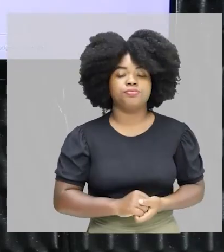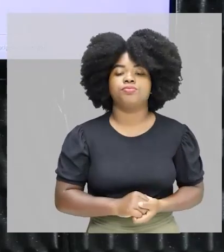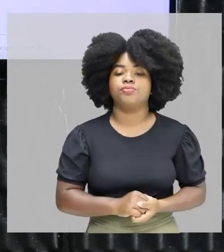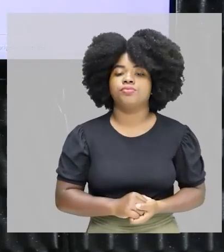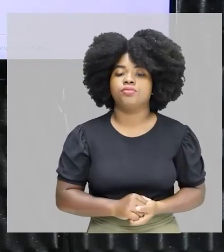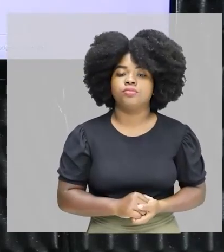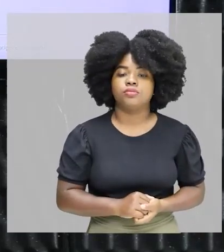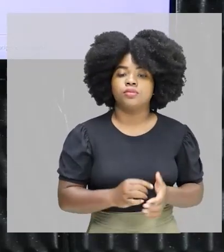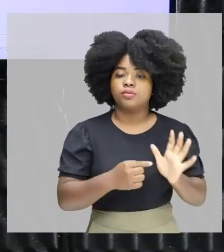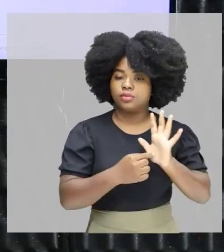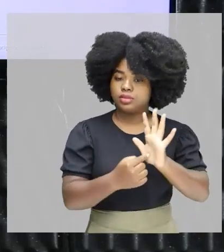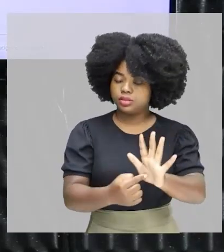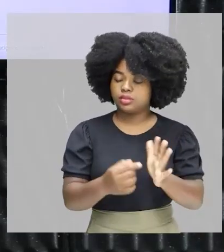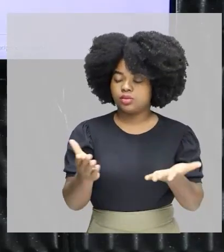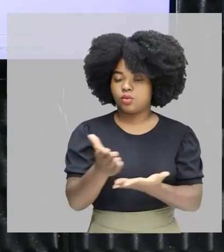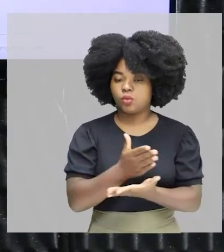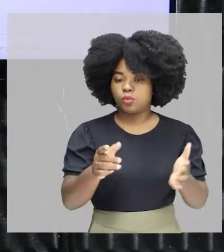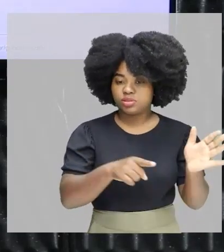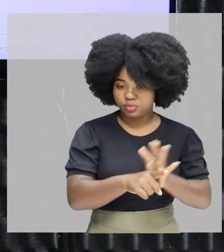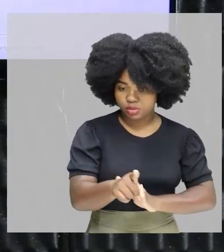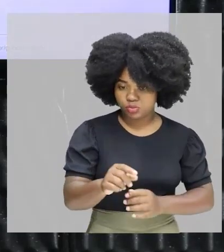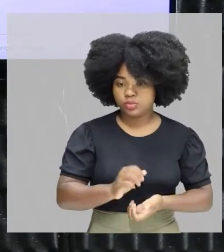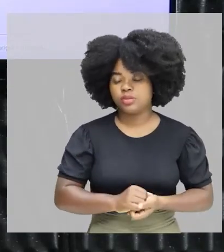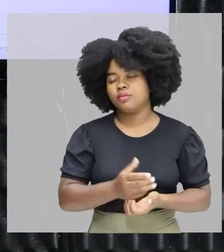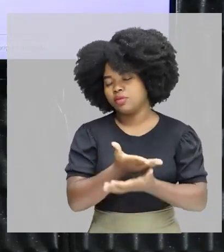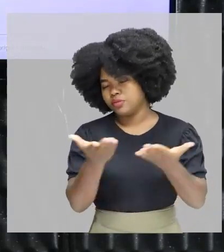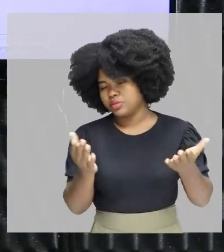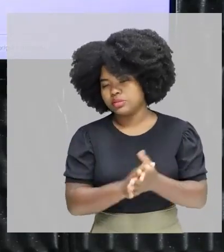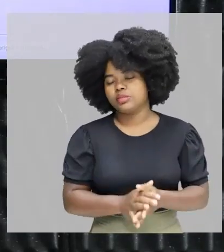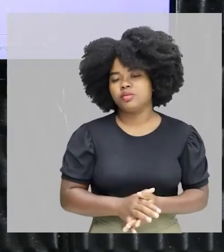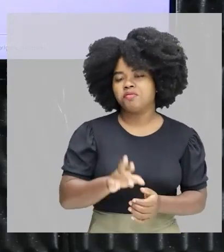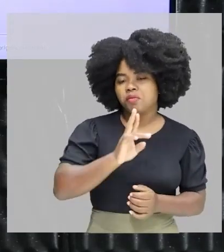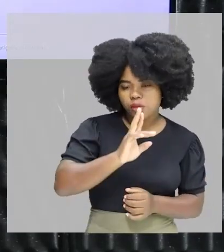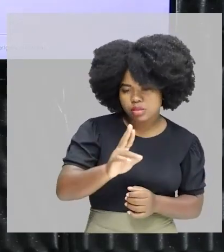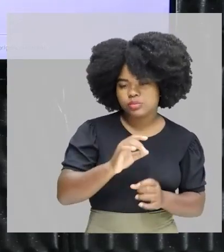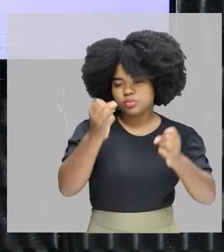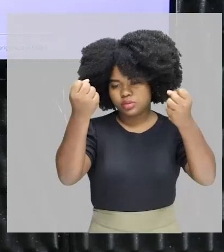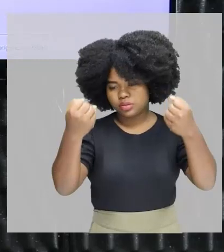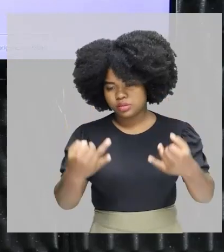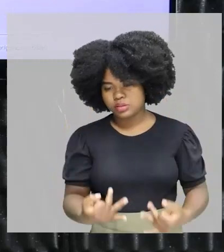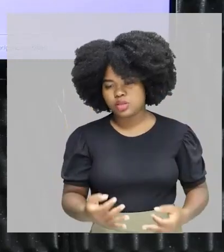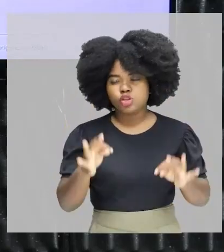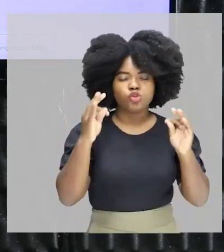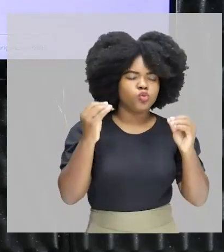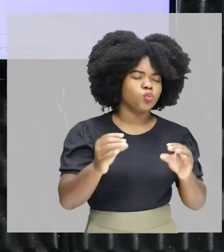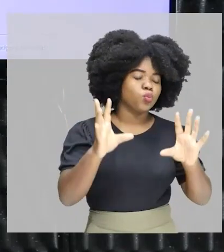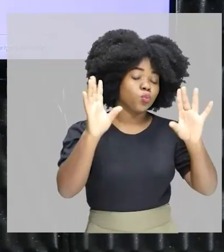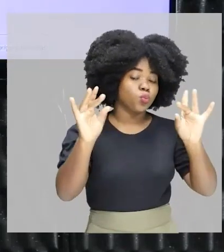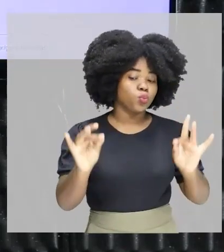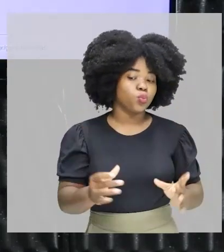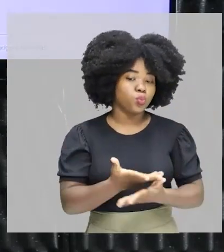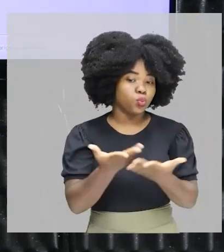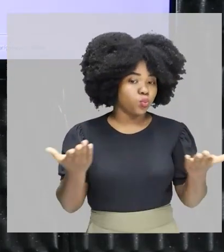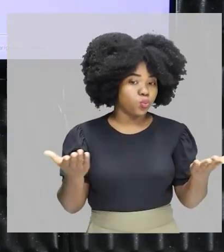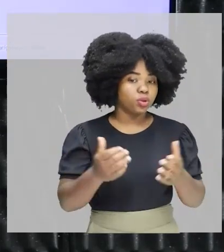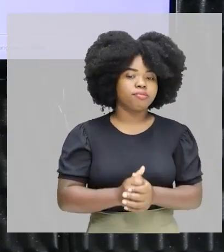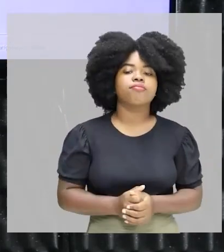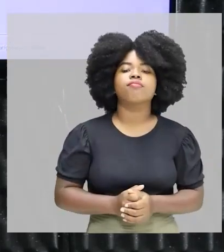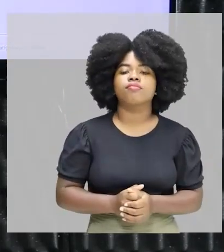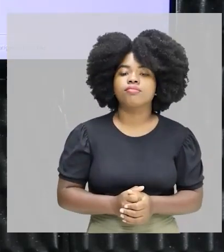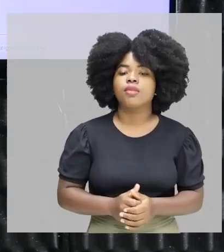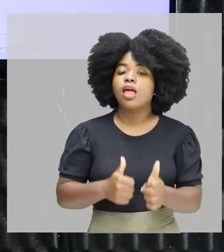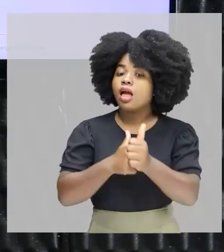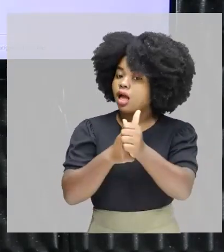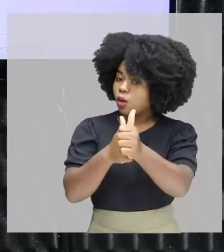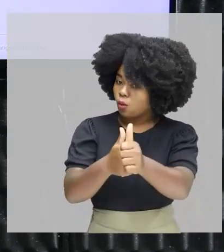vamos apresentar algumas questões e vamos fazer a resolução explicando todos os detalhes. Show de bola?